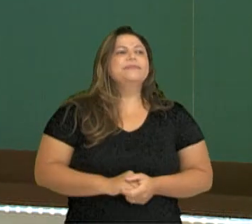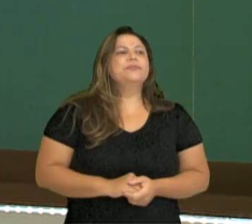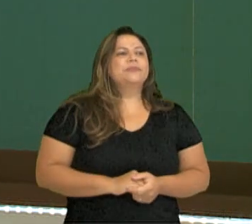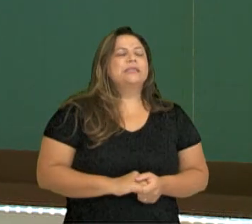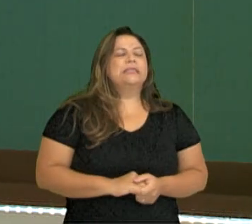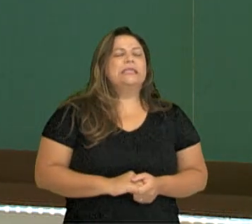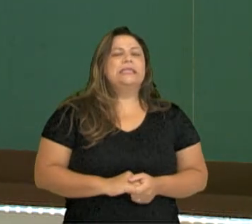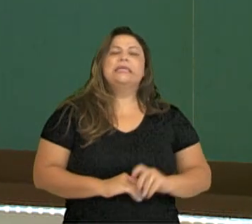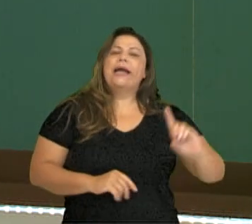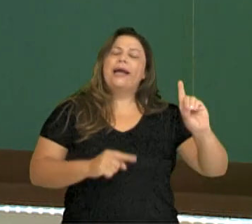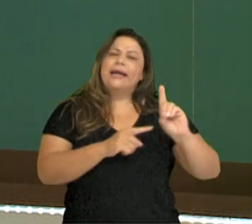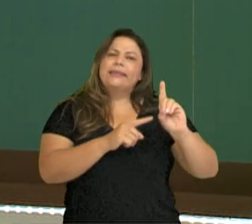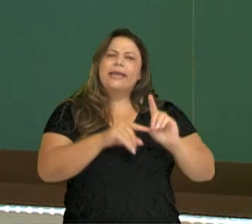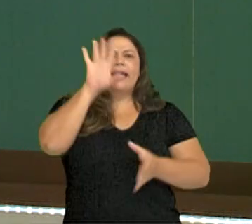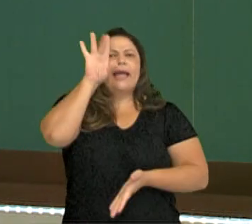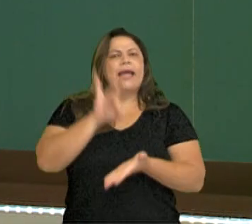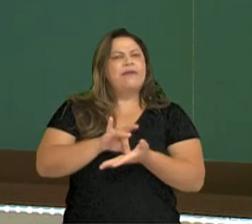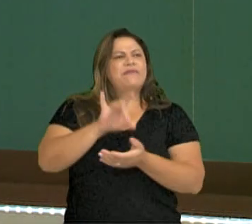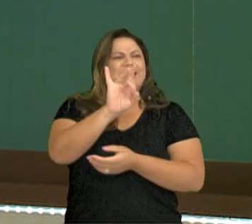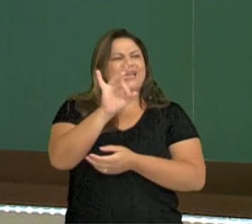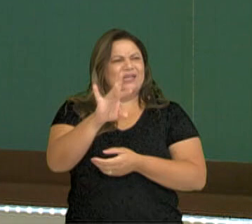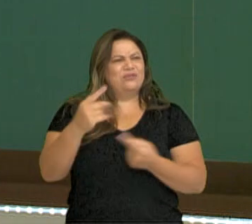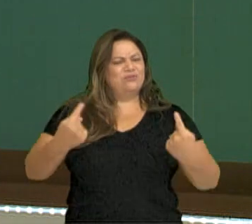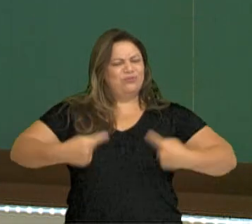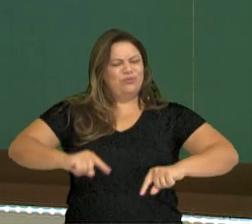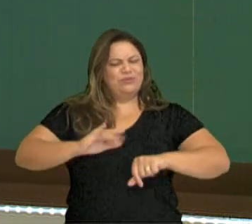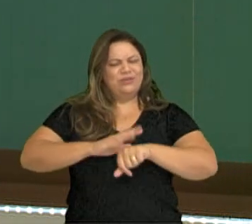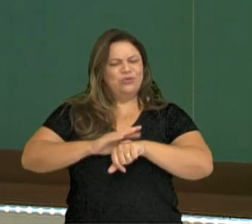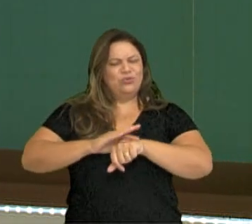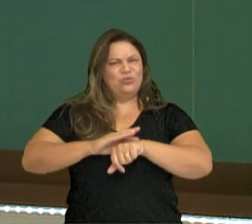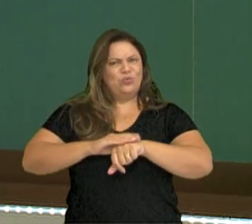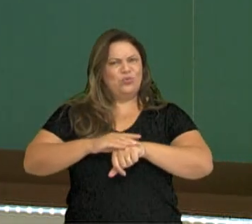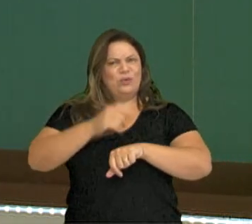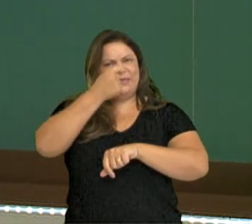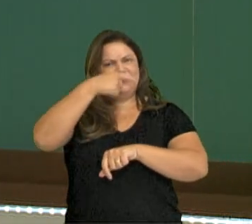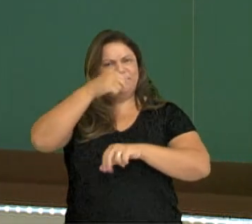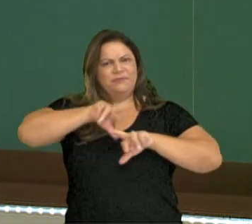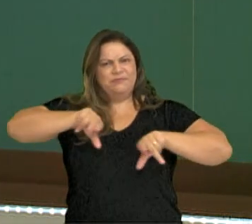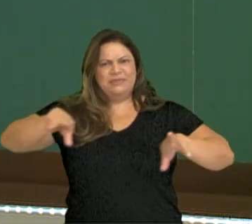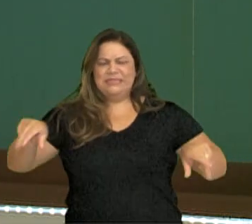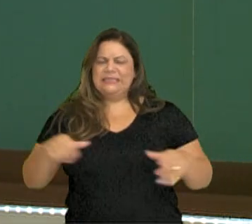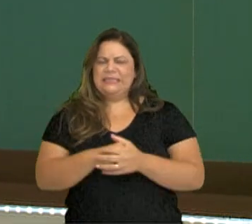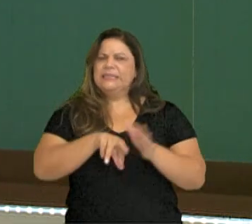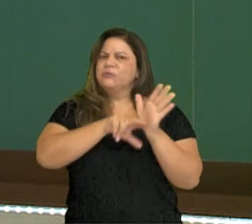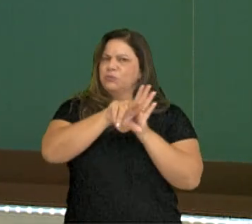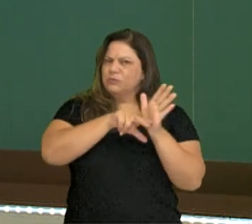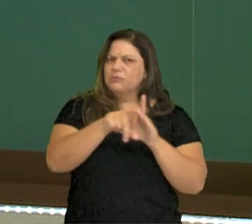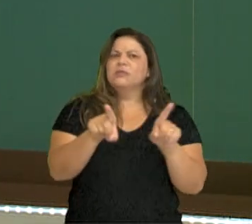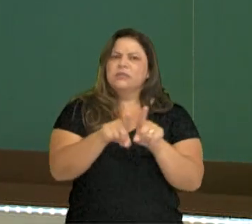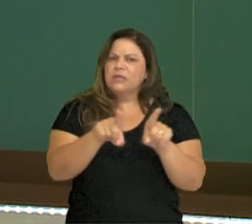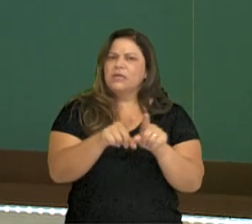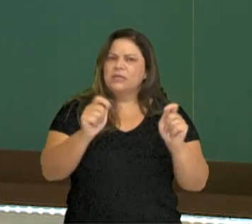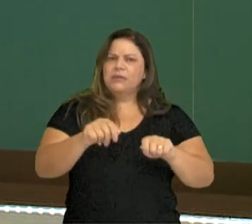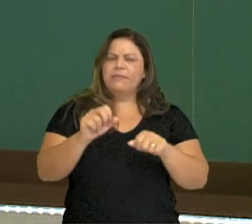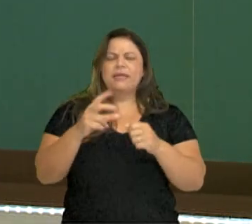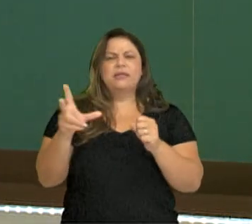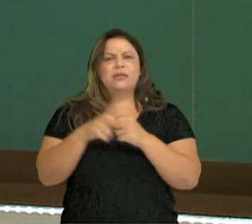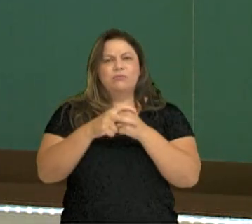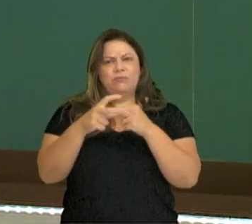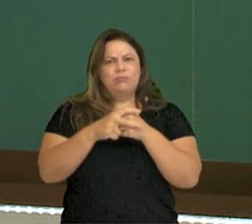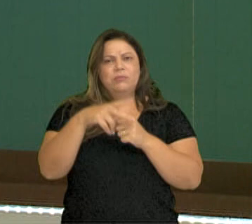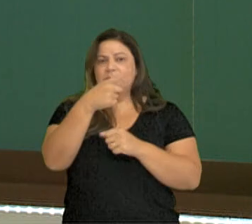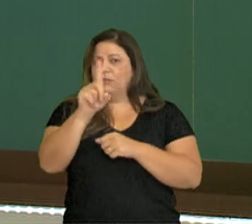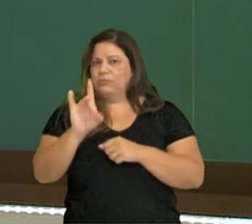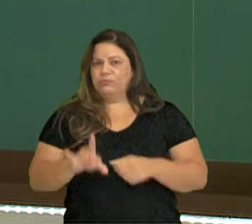aqui, eficaz apenas contra doenças virais? Não, né? A gente tem vacina contra bactérias também, por exemplo. Então, só a letra